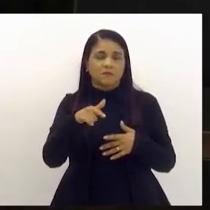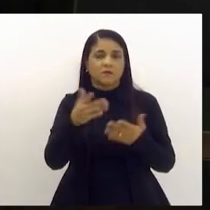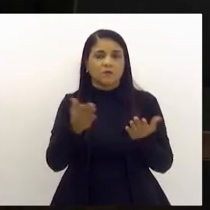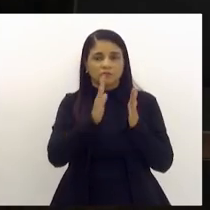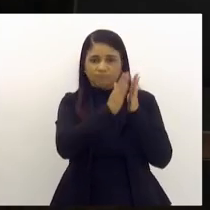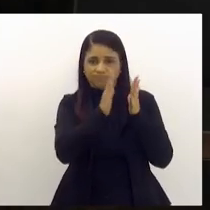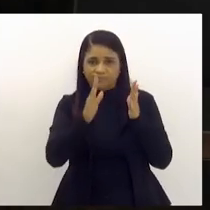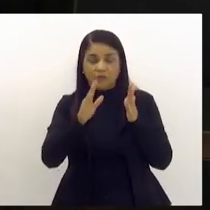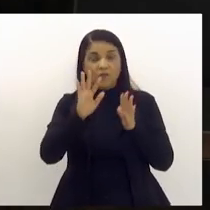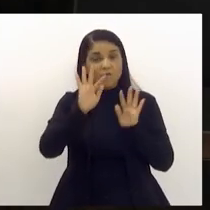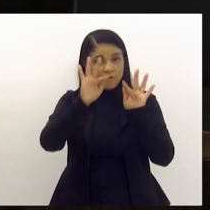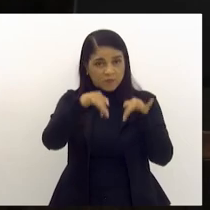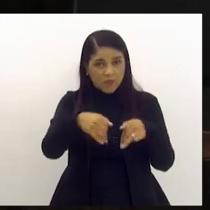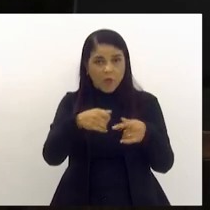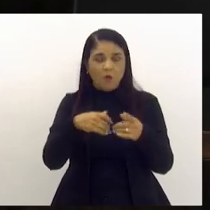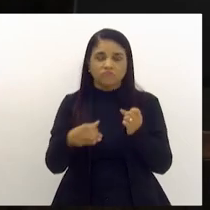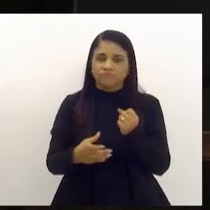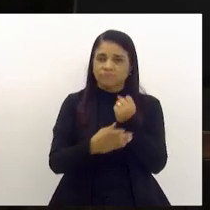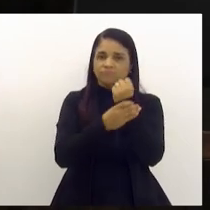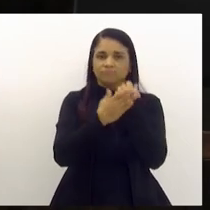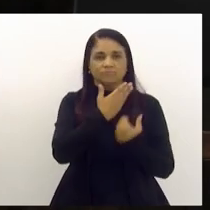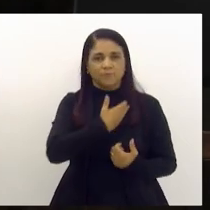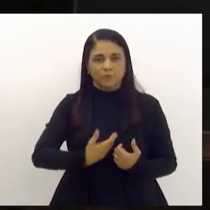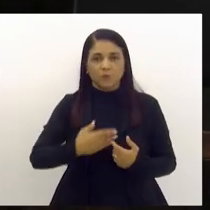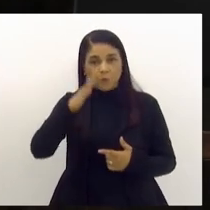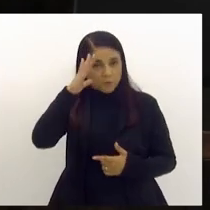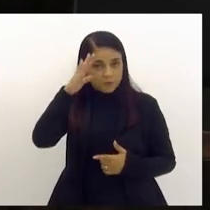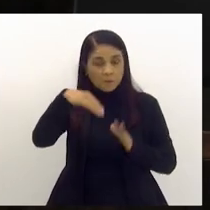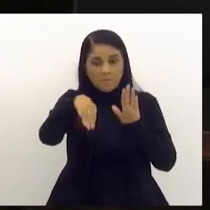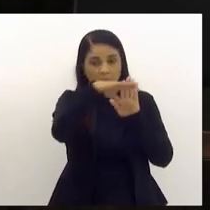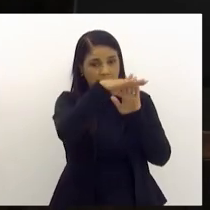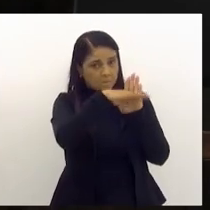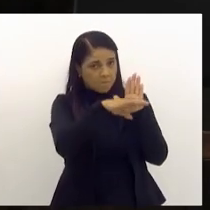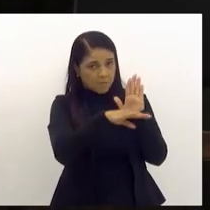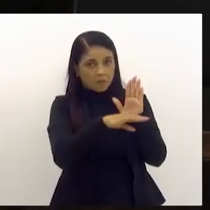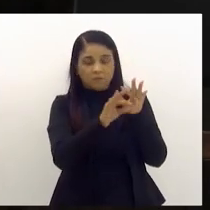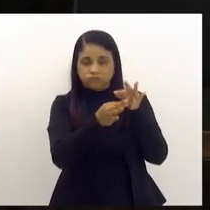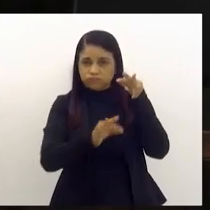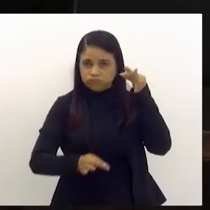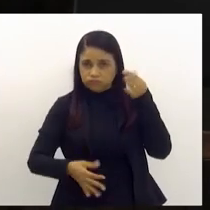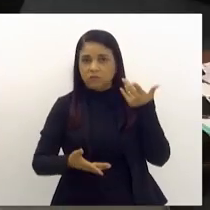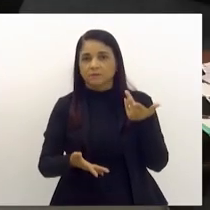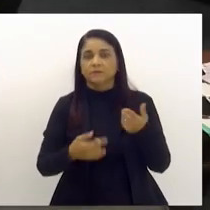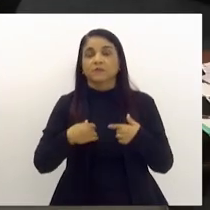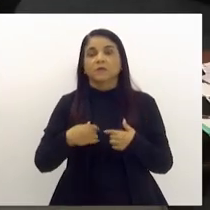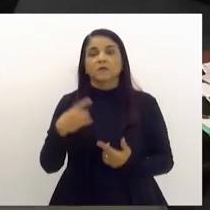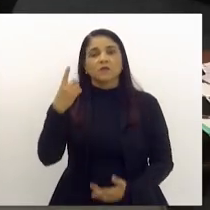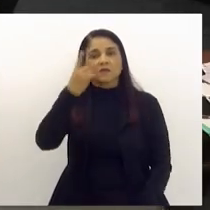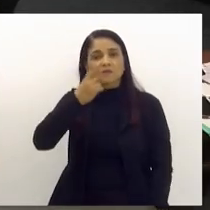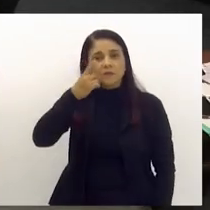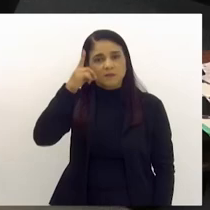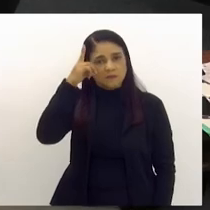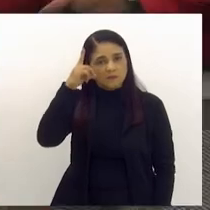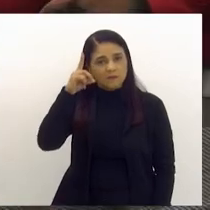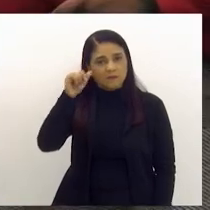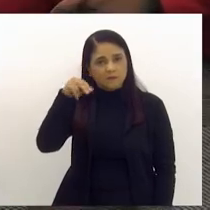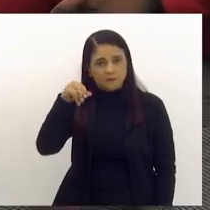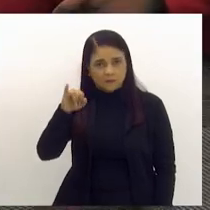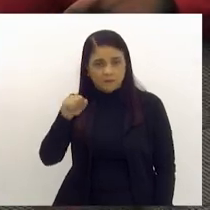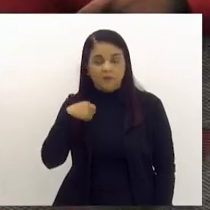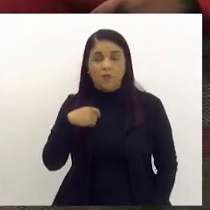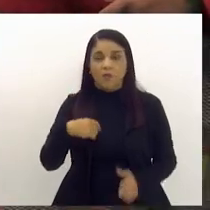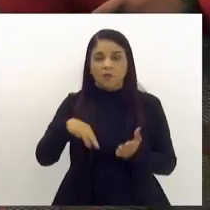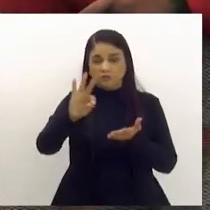hoje, a gente pode avançar a segurança pública como prioridade, mas a gente sabe que a pauta hoje está muito extensa. Deputada Dani, por Senhor favor. Senhor presidente, muito rapidamente, até porque estou inscrita